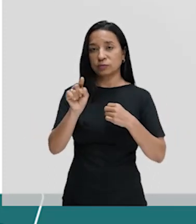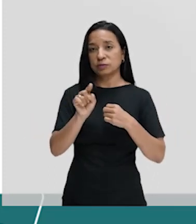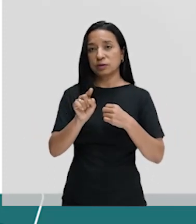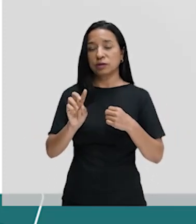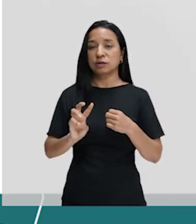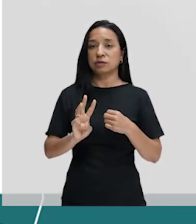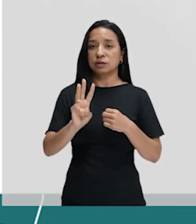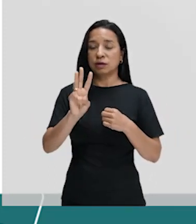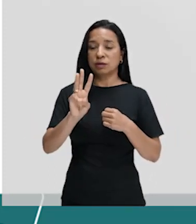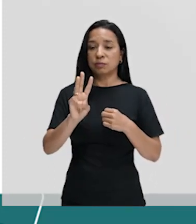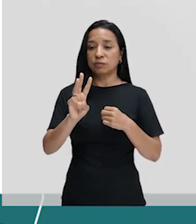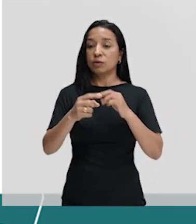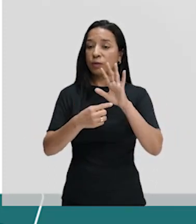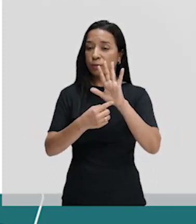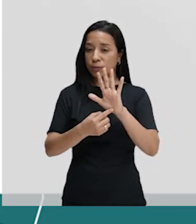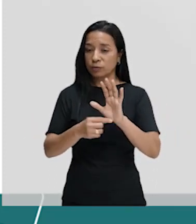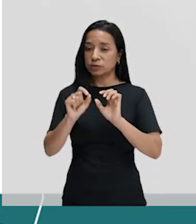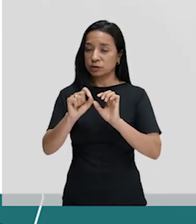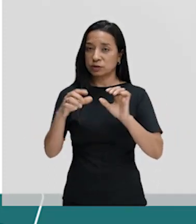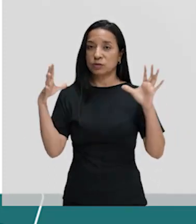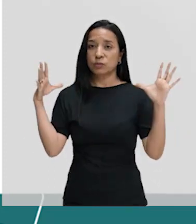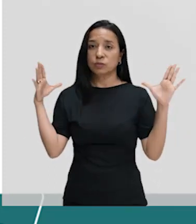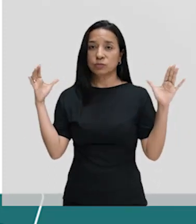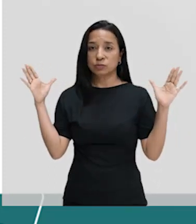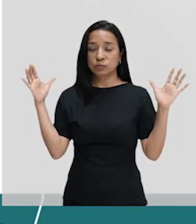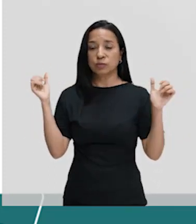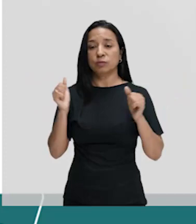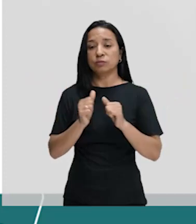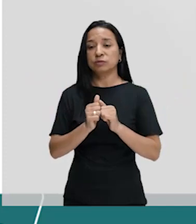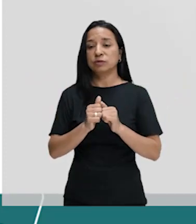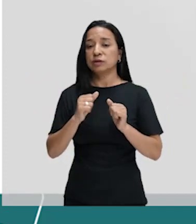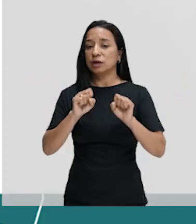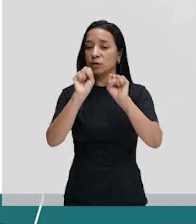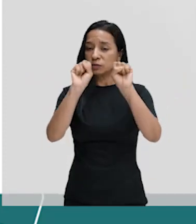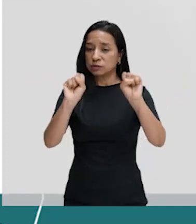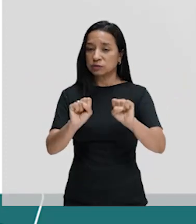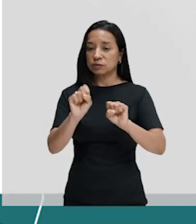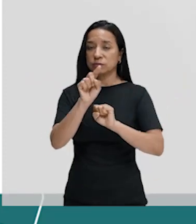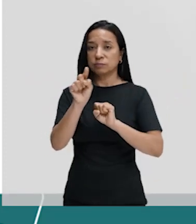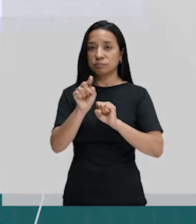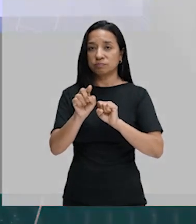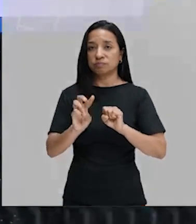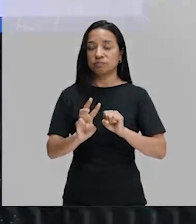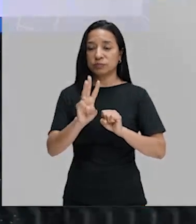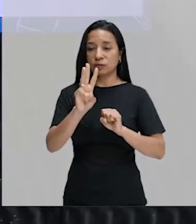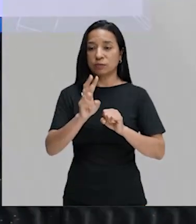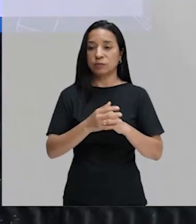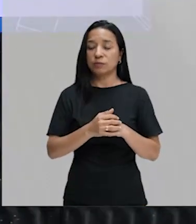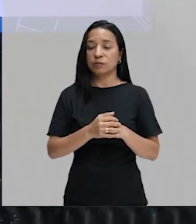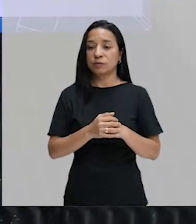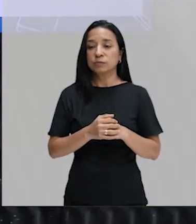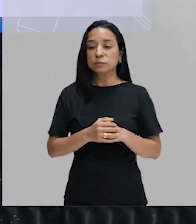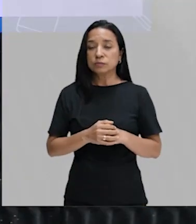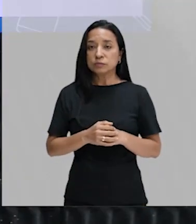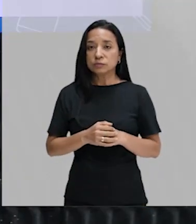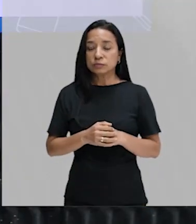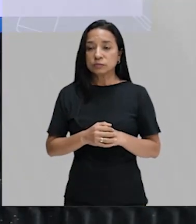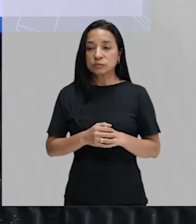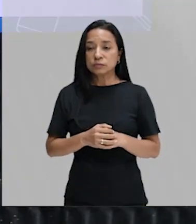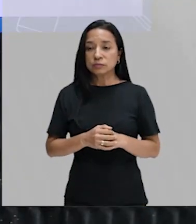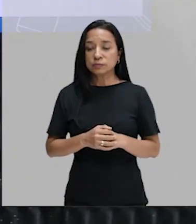ele já diz aqui que nos pombos segue o sistema ZW. Olha aqui, ó. Tá? Sexo é